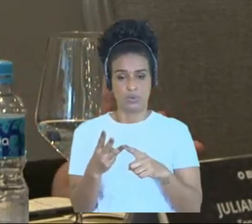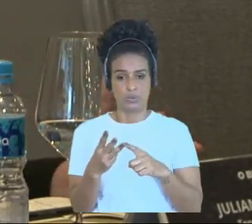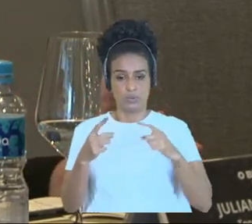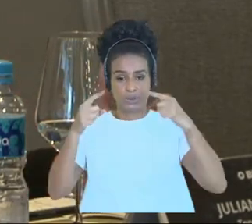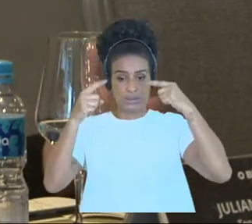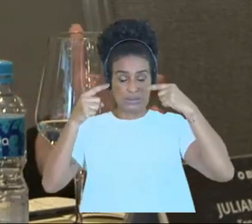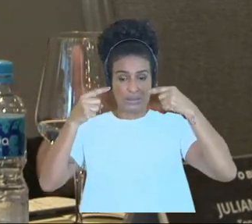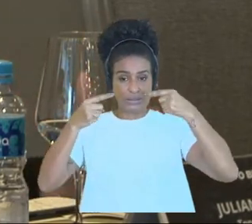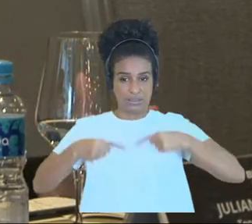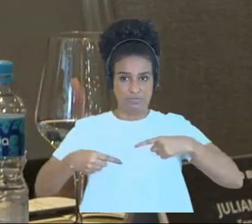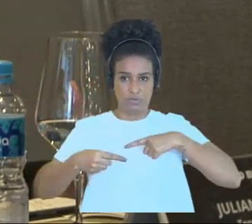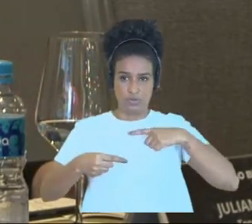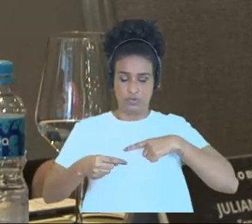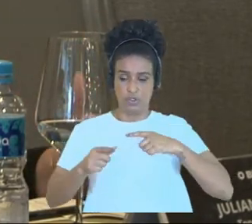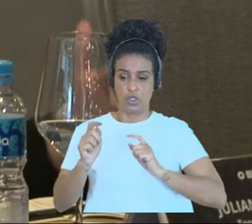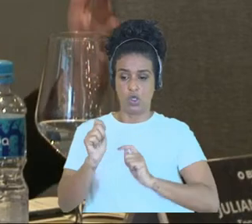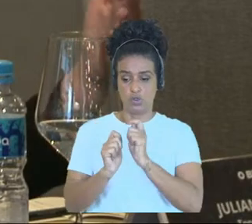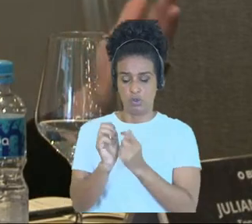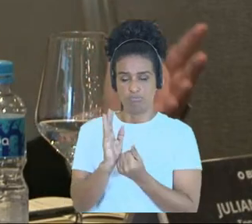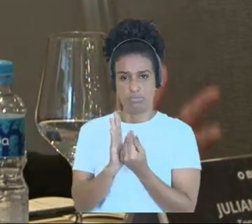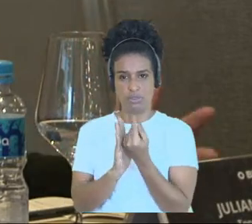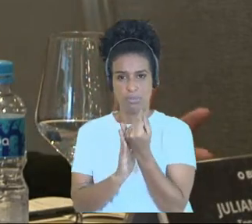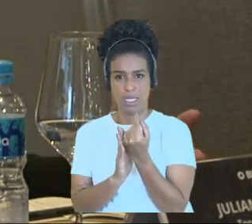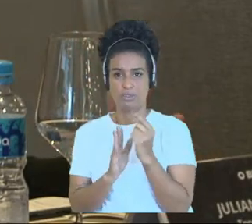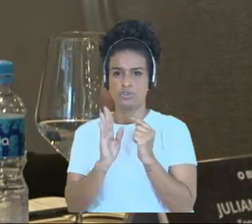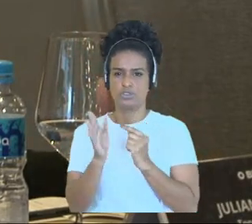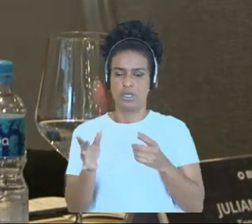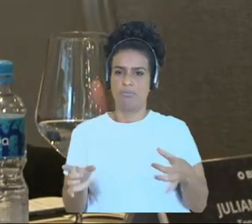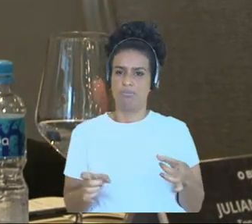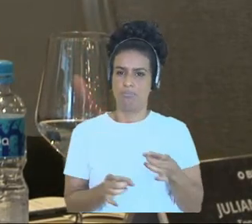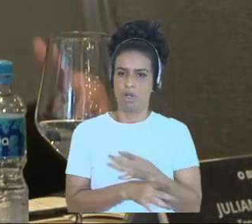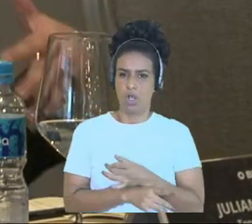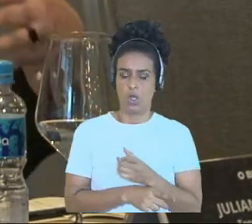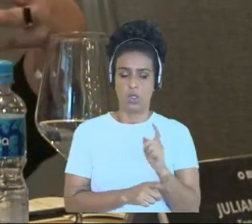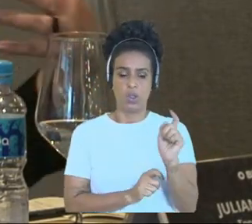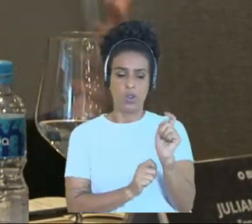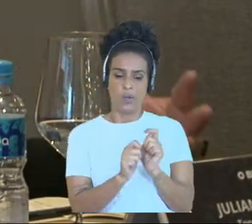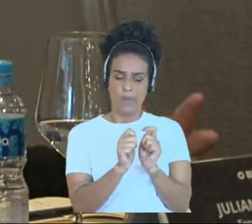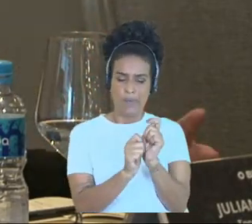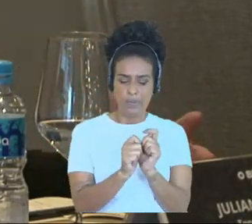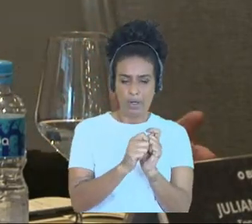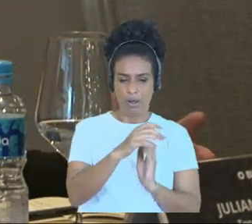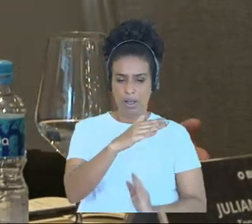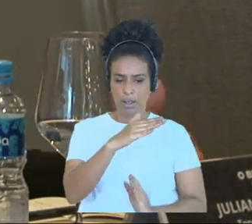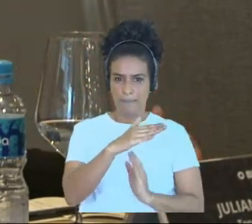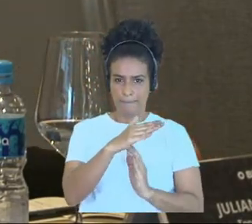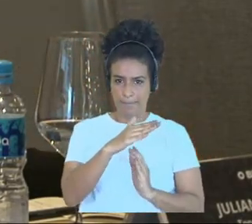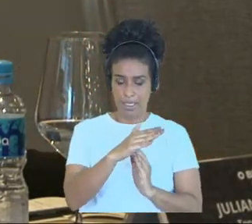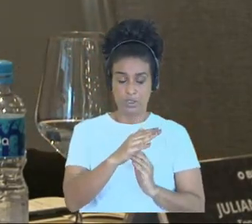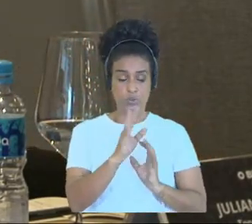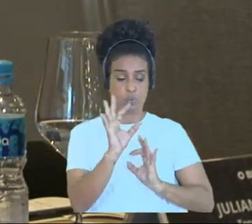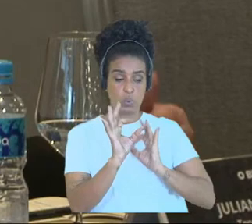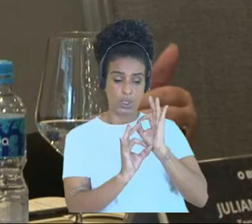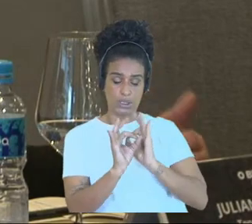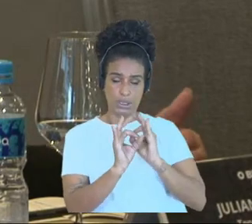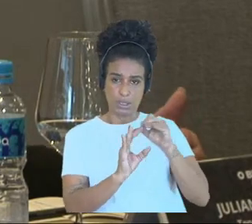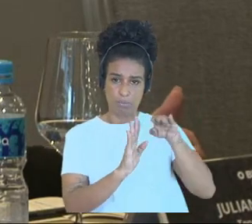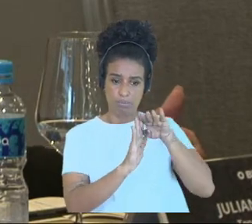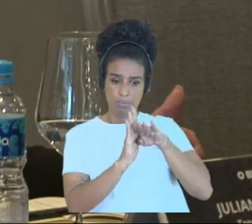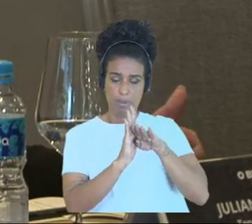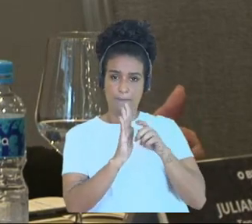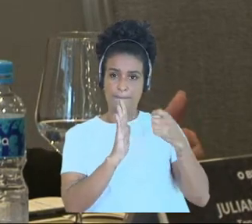ter recuperado o controle do orçamento, depois de a gente ter feito o freio de arrumação e restabelecido o nosso arcabouço fiscal, a gente vai